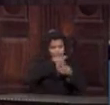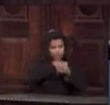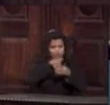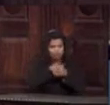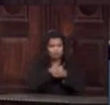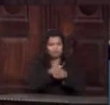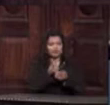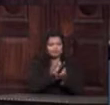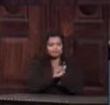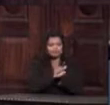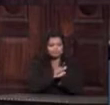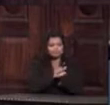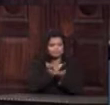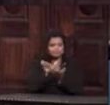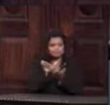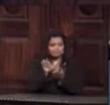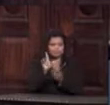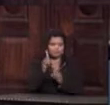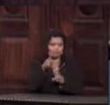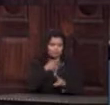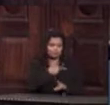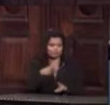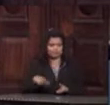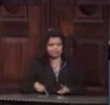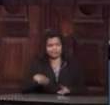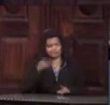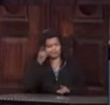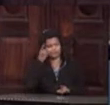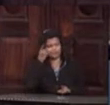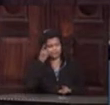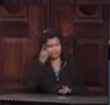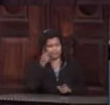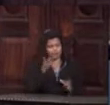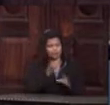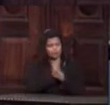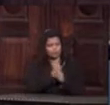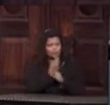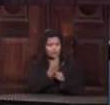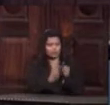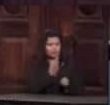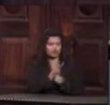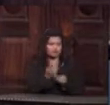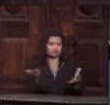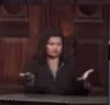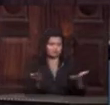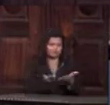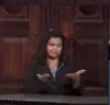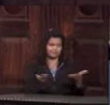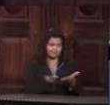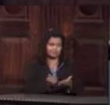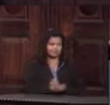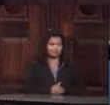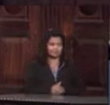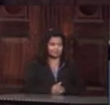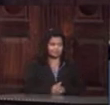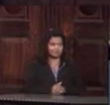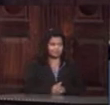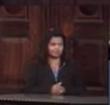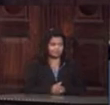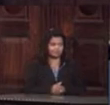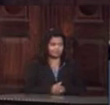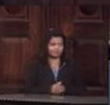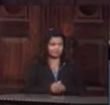anteriormente meses antes com a votação na câmara dos deputados a partir da qual